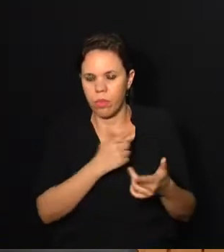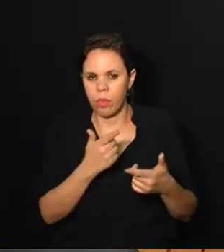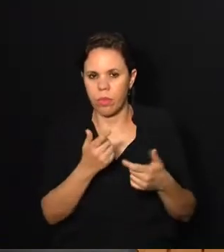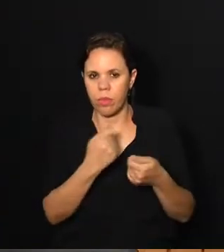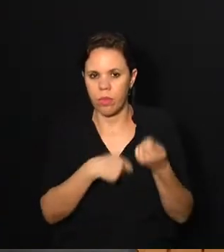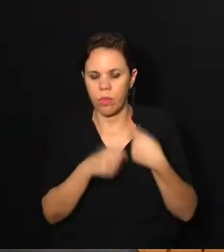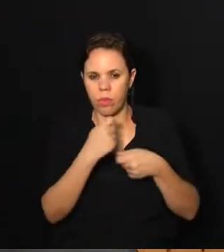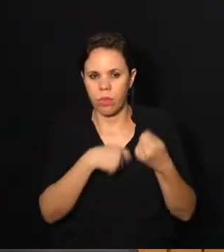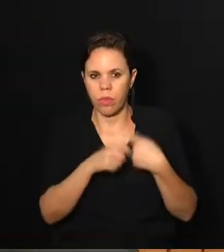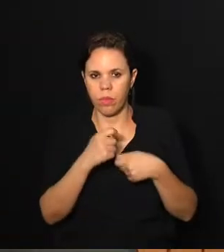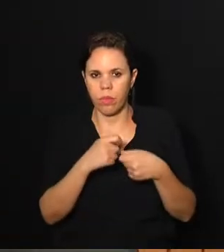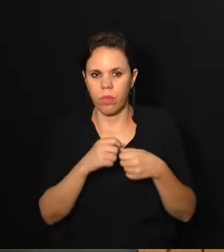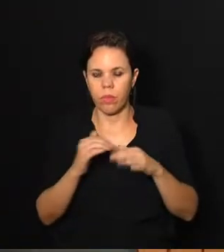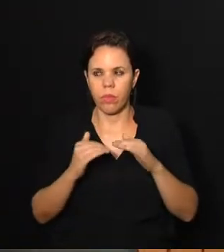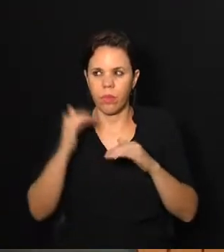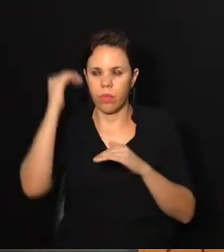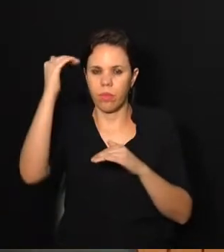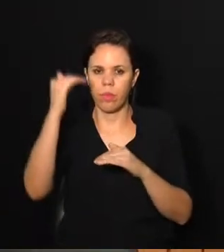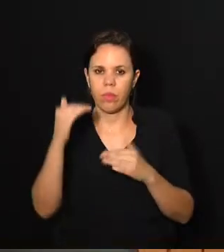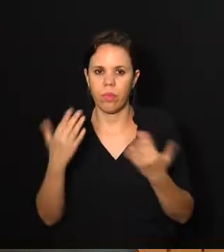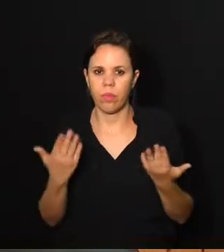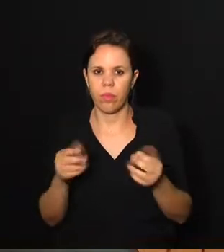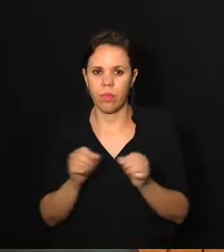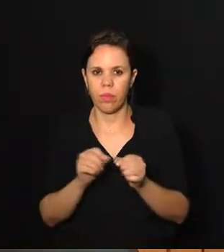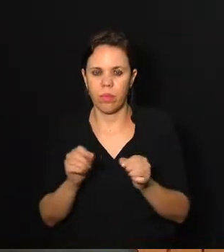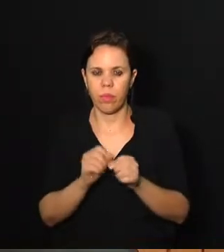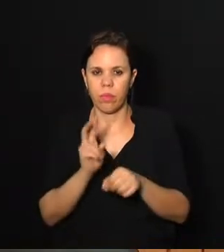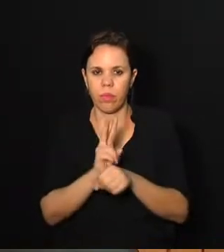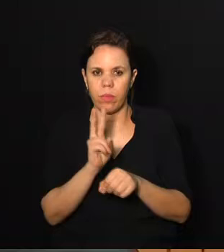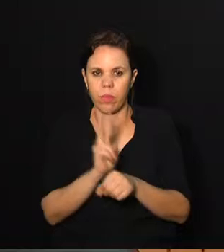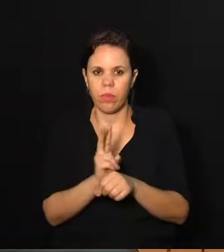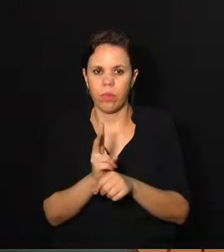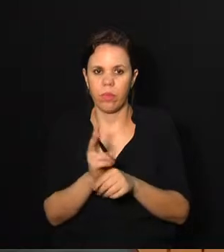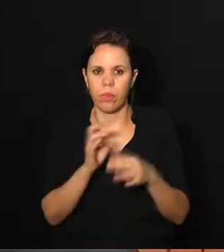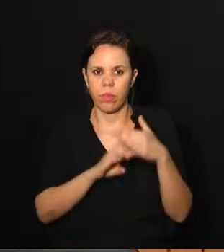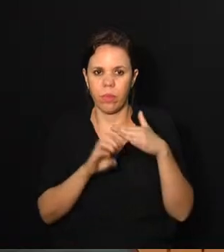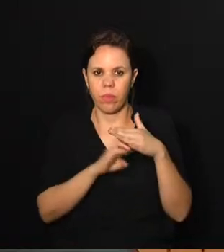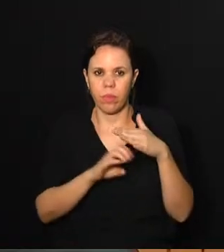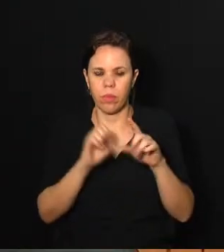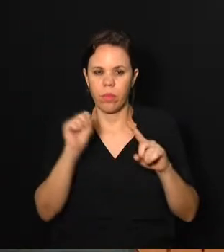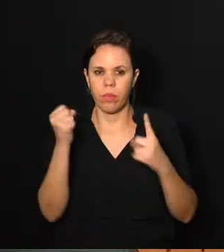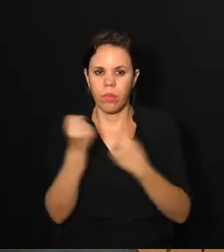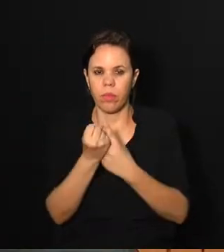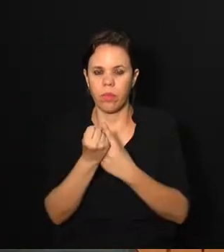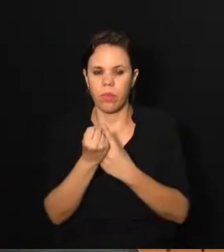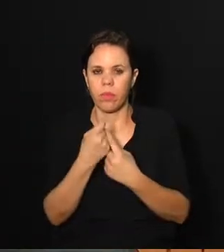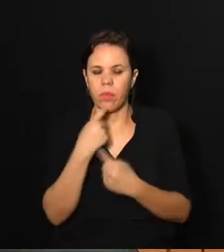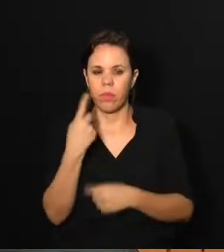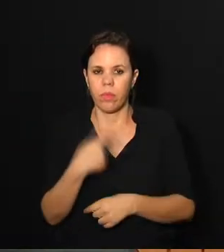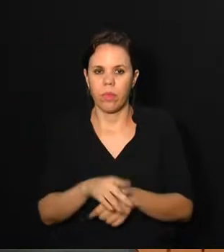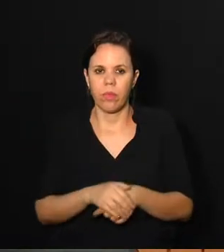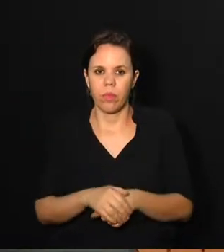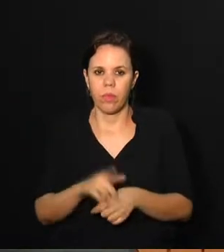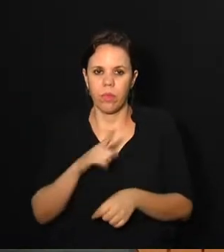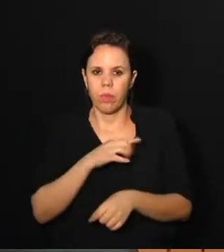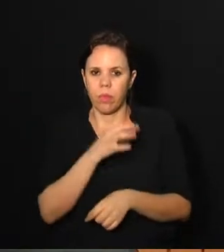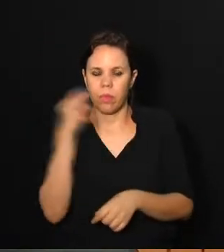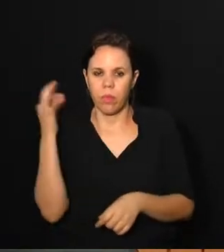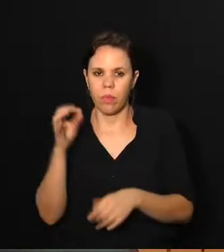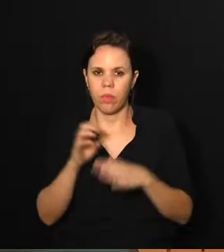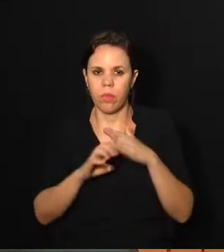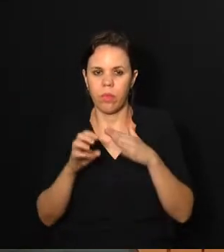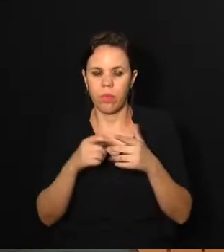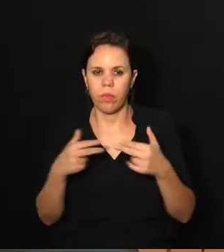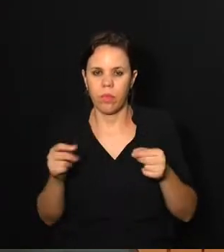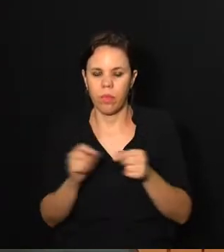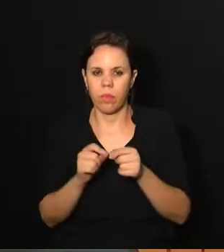esfera administrativa superior, mas colocar aos cuidados das organizações da sociedade civil. E em Campinas nós temos excelentes organizações da